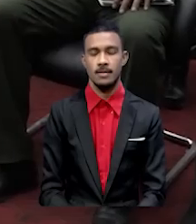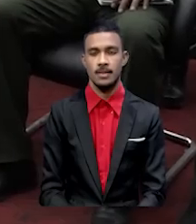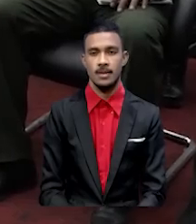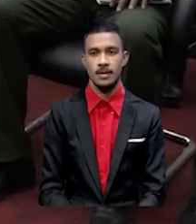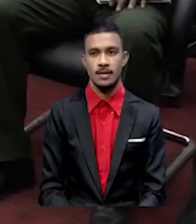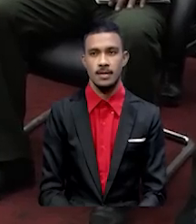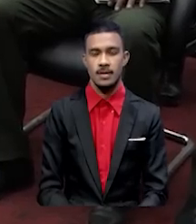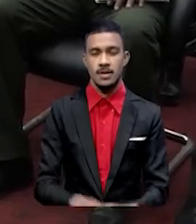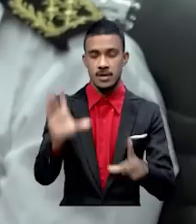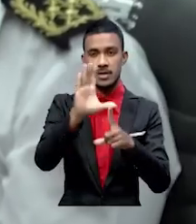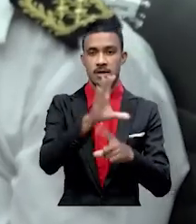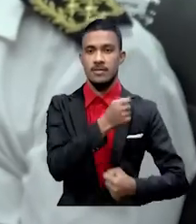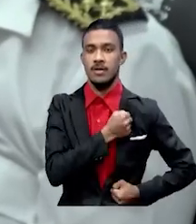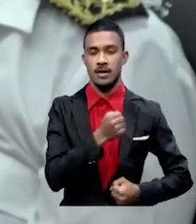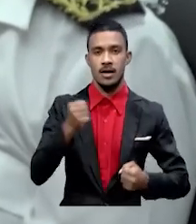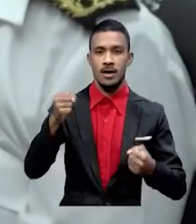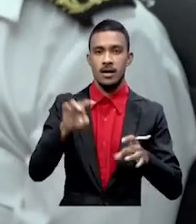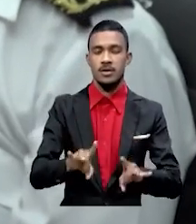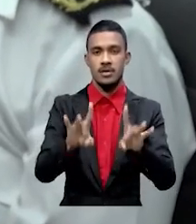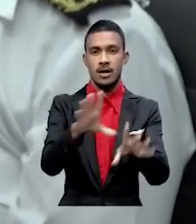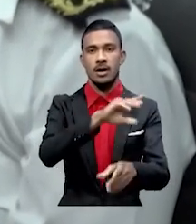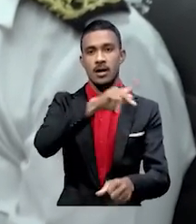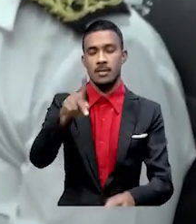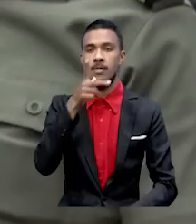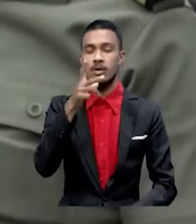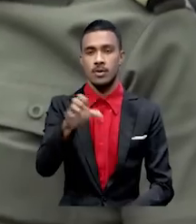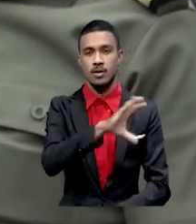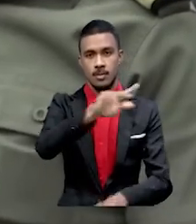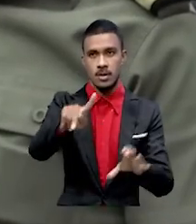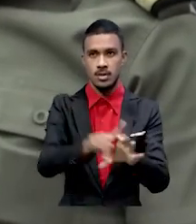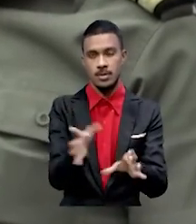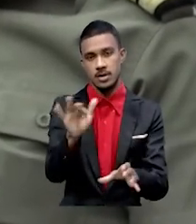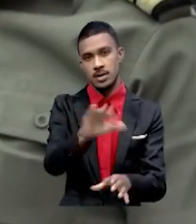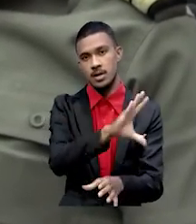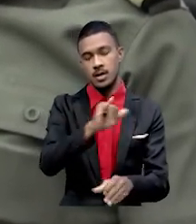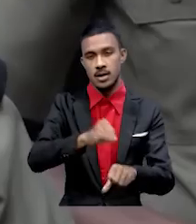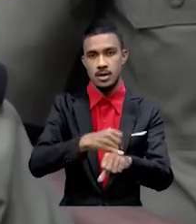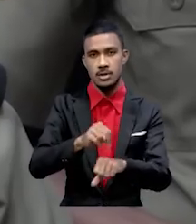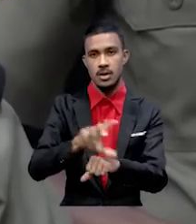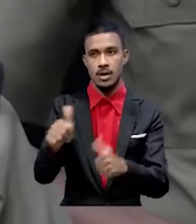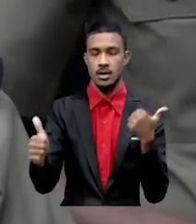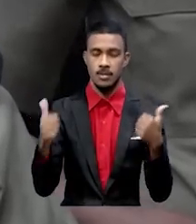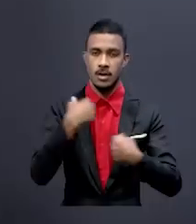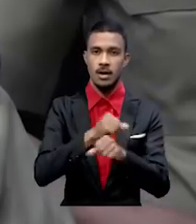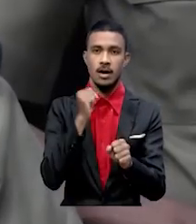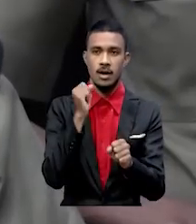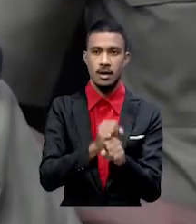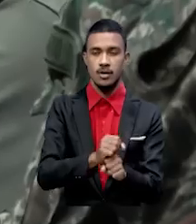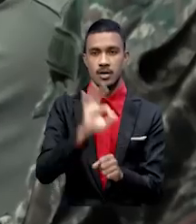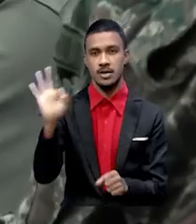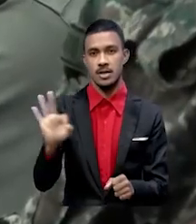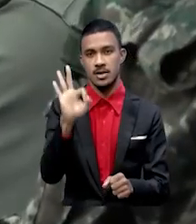Perante a chefe militar Austrália, Portugal, nomos participantes Sira e a Conferência Internacional, nebe halau e sexta-feira ne, e